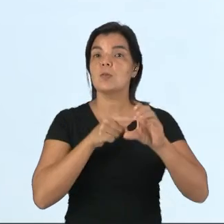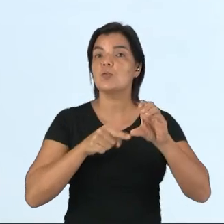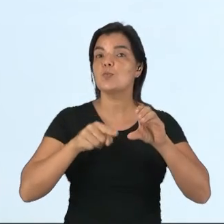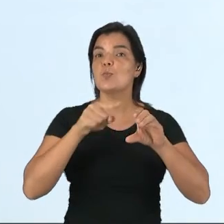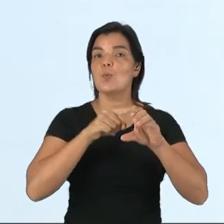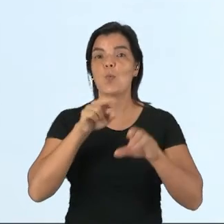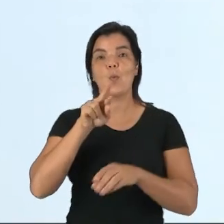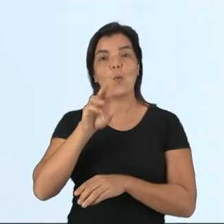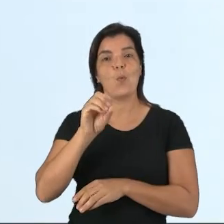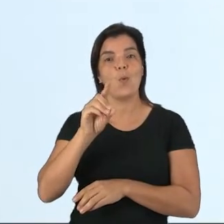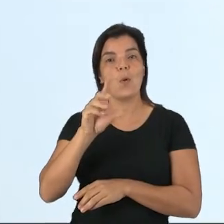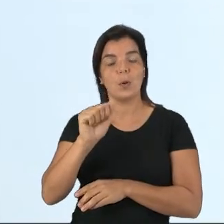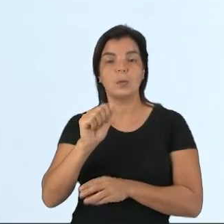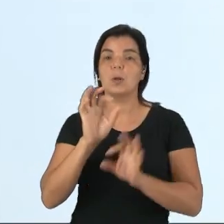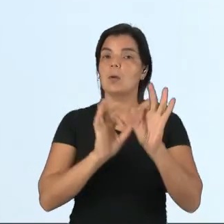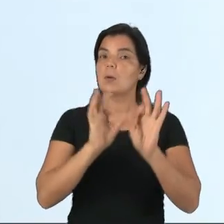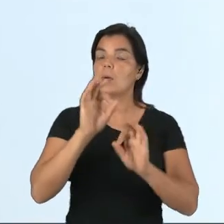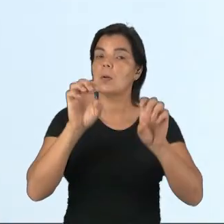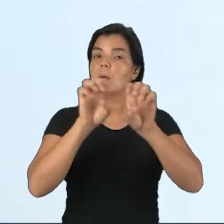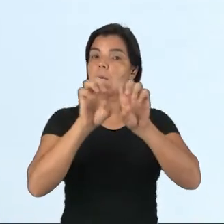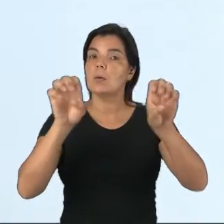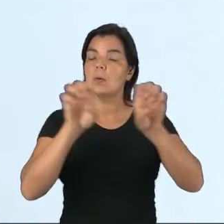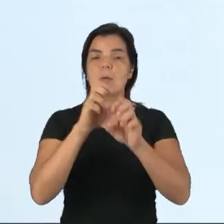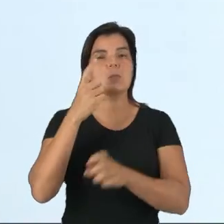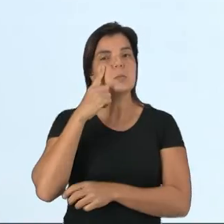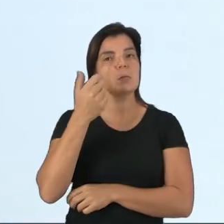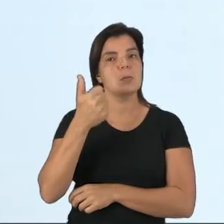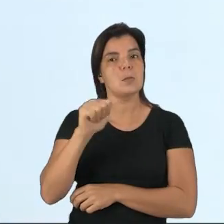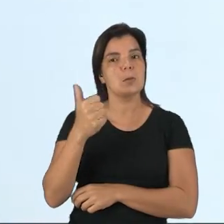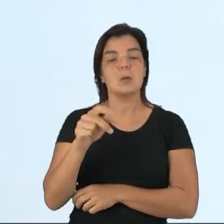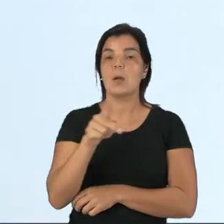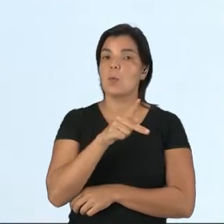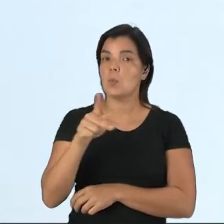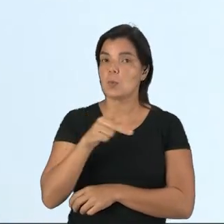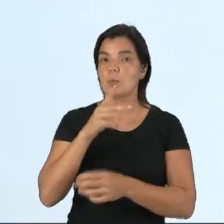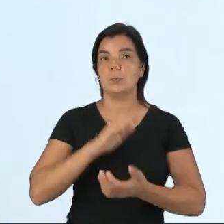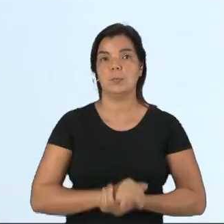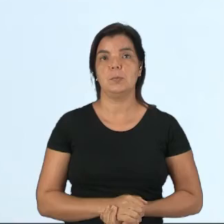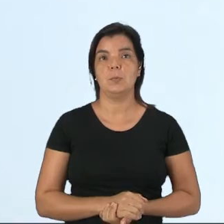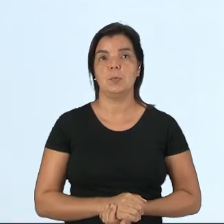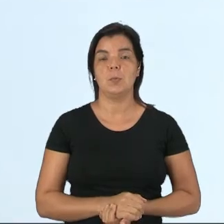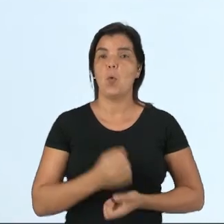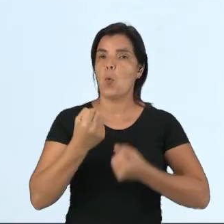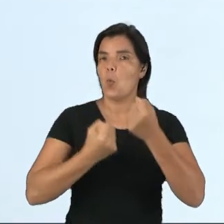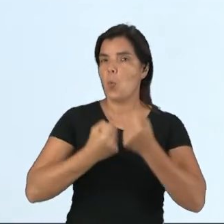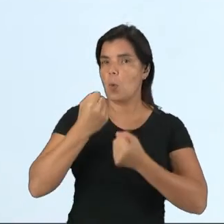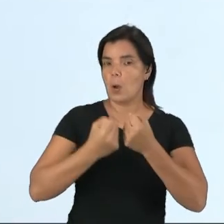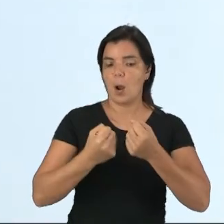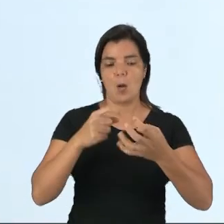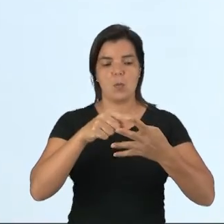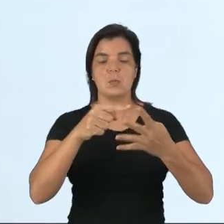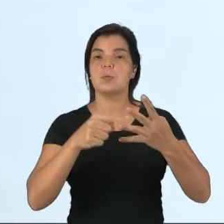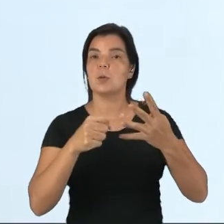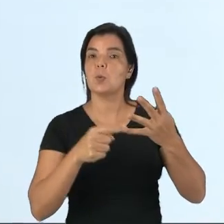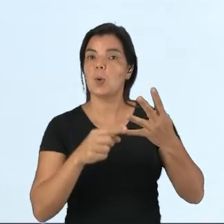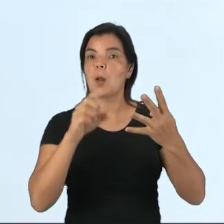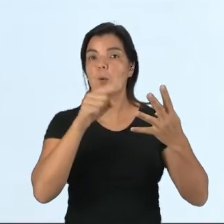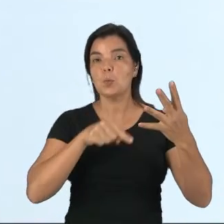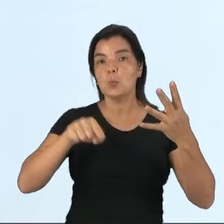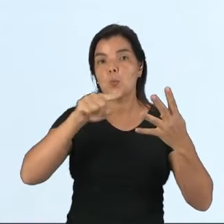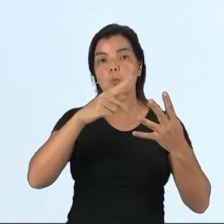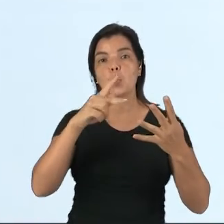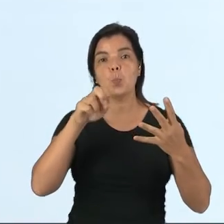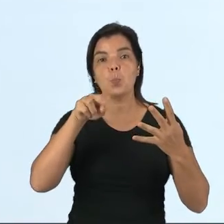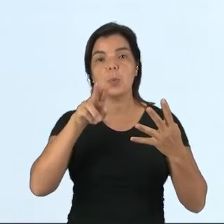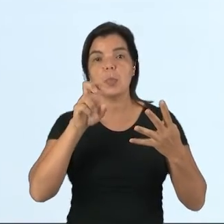rodas. Para montar essa equação, tem que analisar o seguinte, professor, o carro tem 4 pneus,